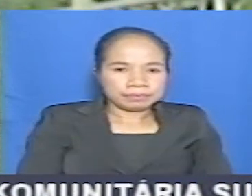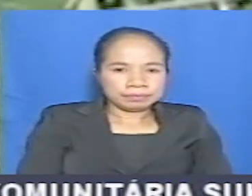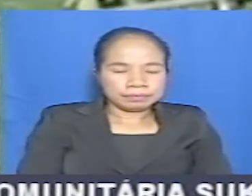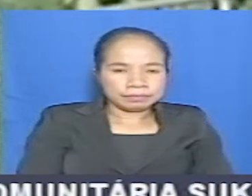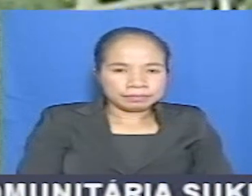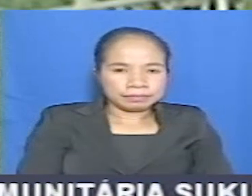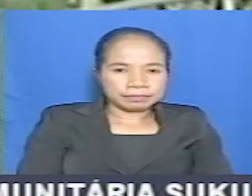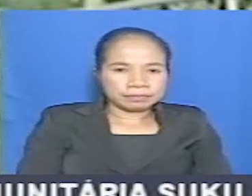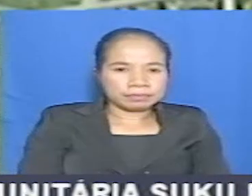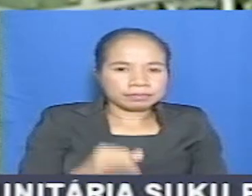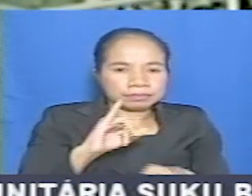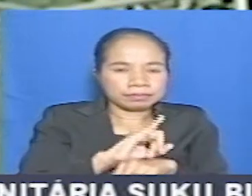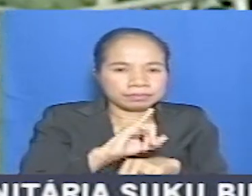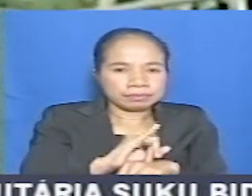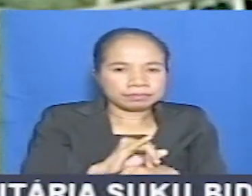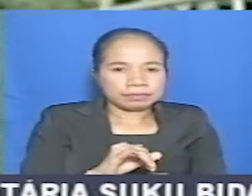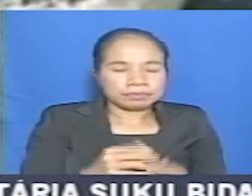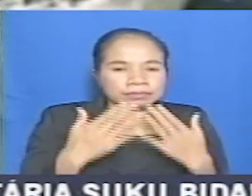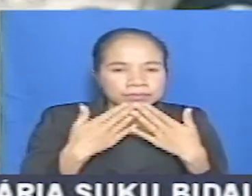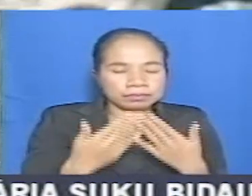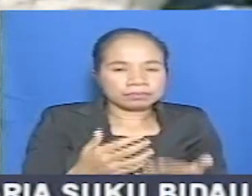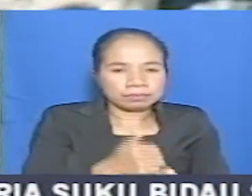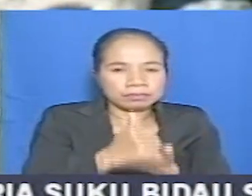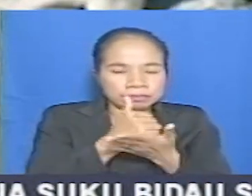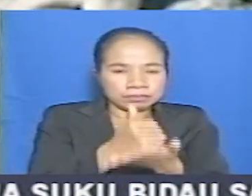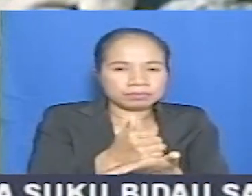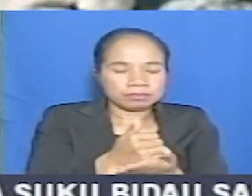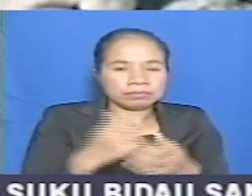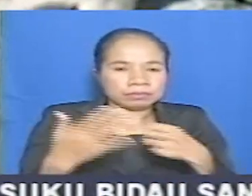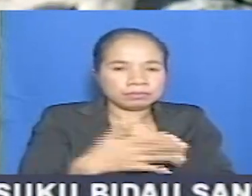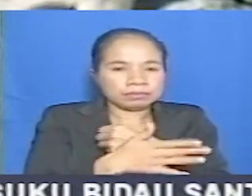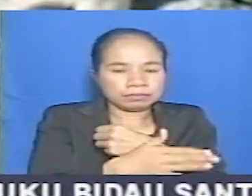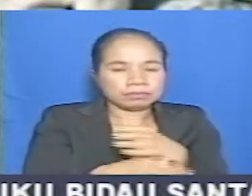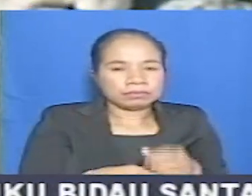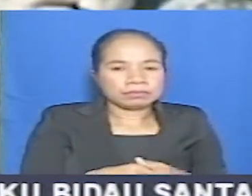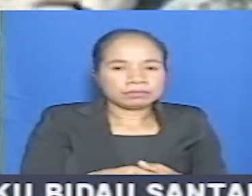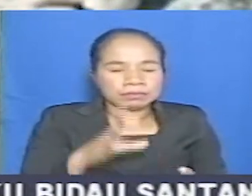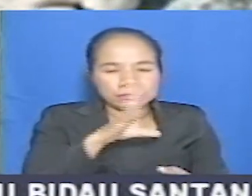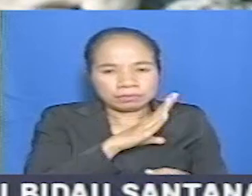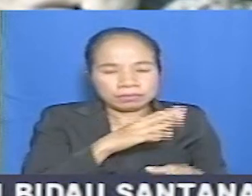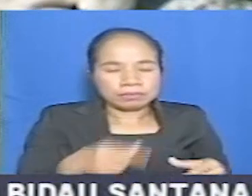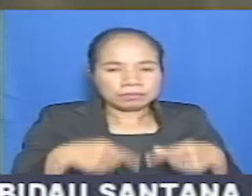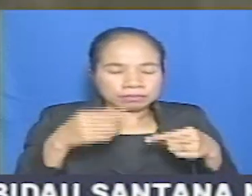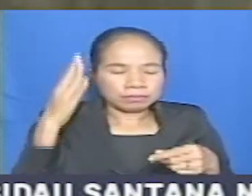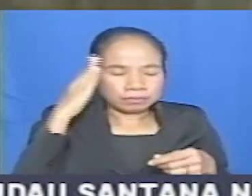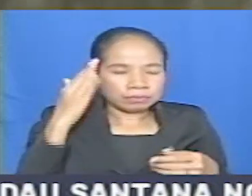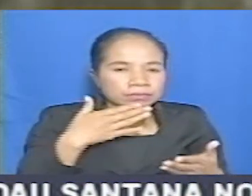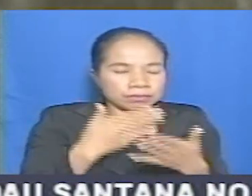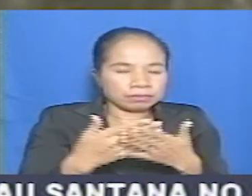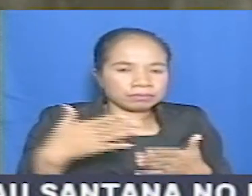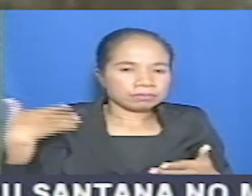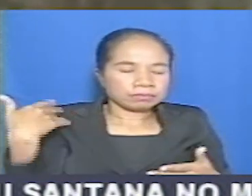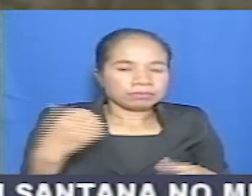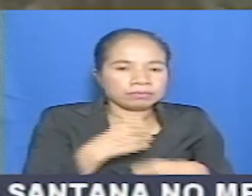Padre Paroque Passabé Augusto Nunes agradece o apoio finine e encanta bela motiva jovem cira onde cria